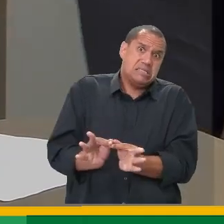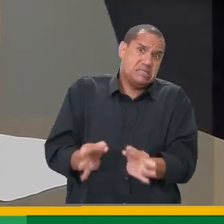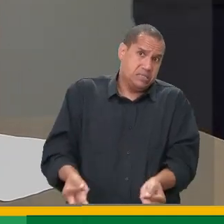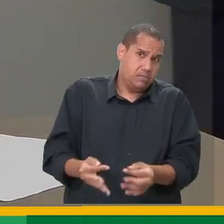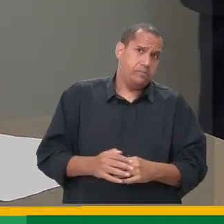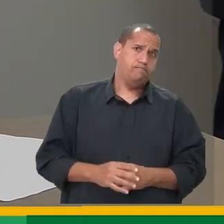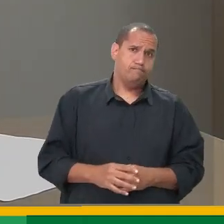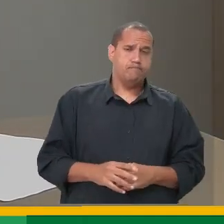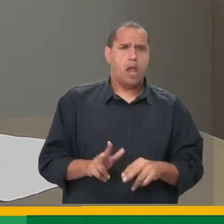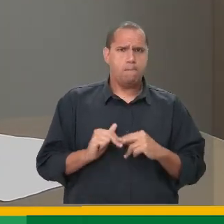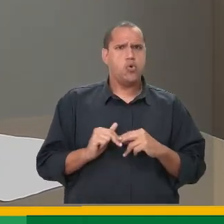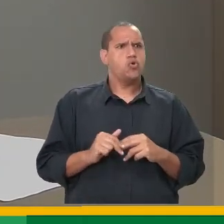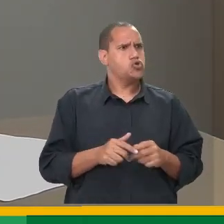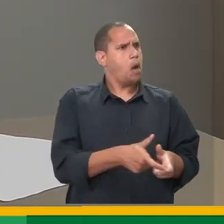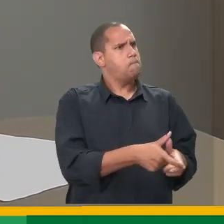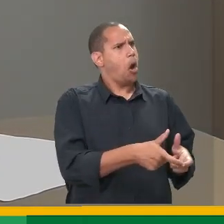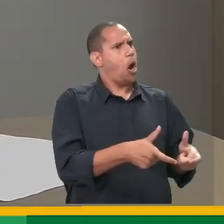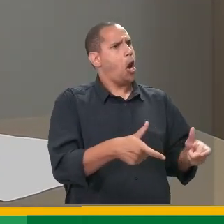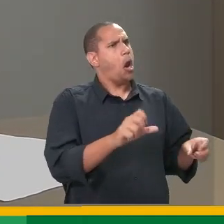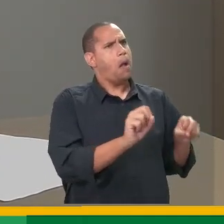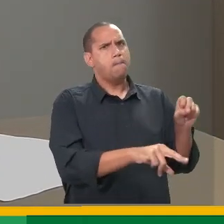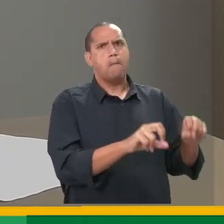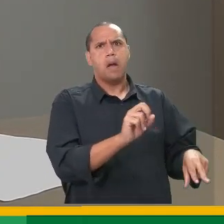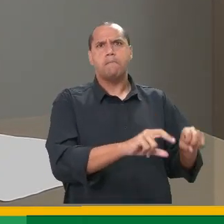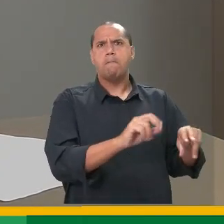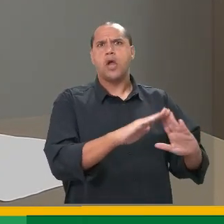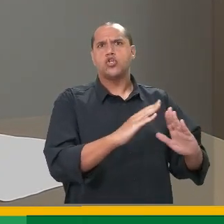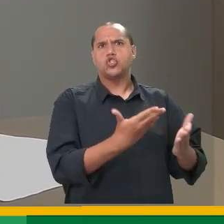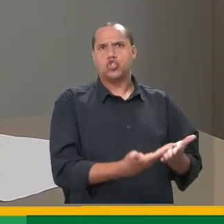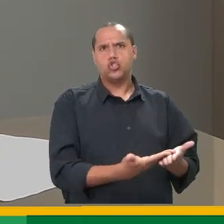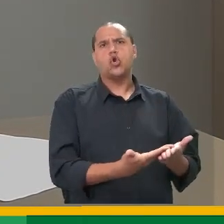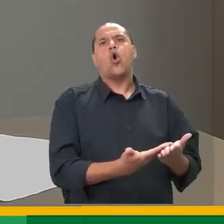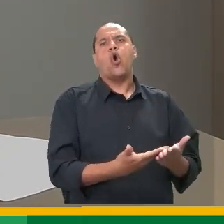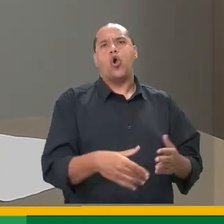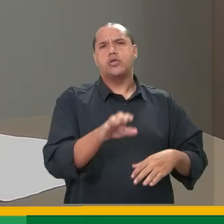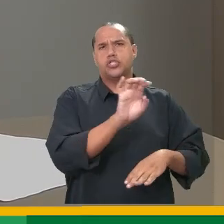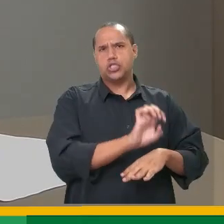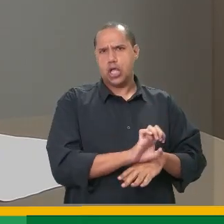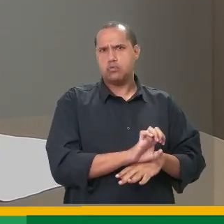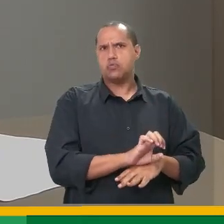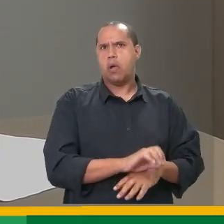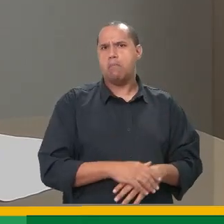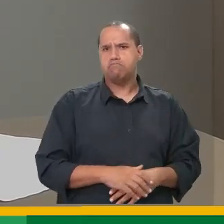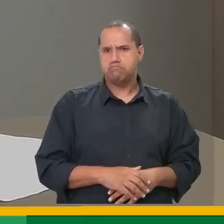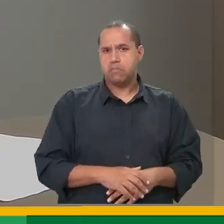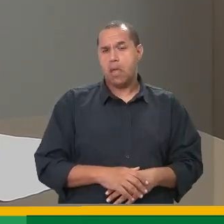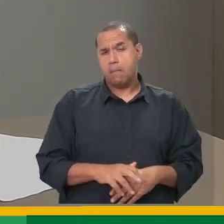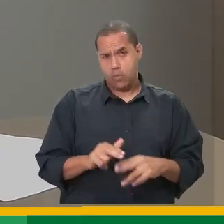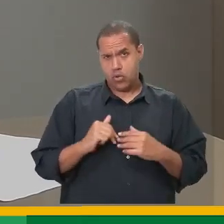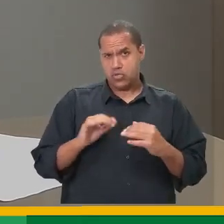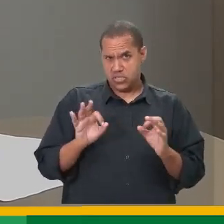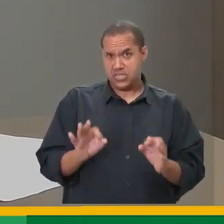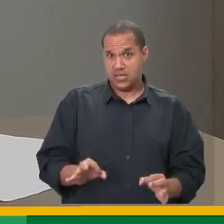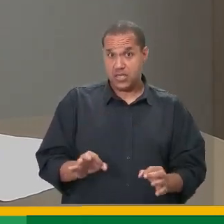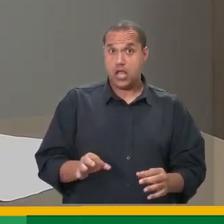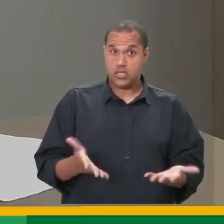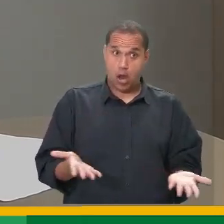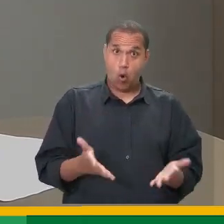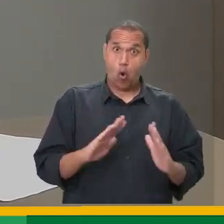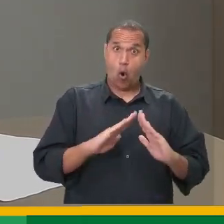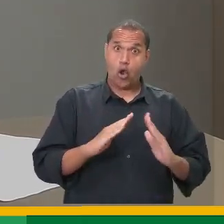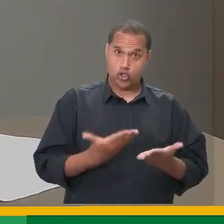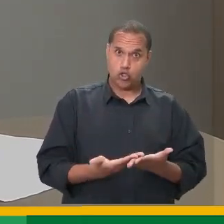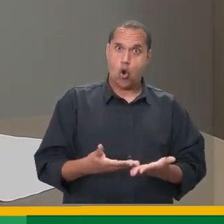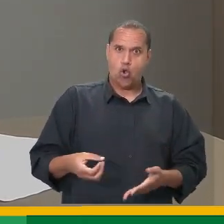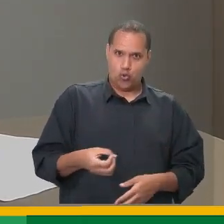esse crescimento significativo da rede pública Estadual eu tenho certeza que esse esse novo colégio que vai ter o